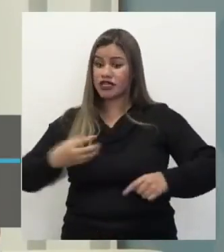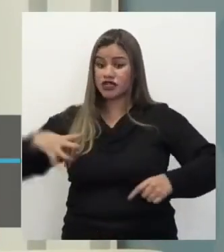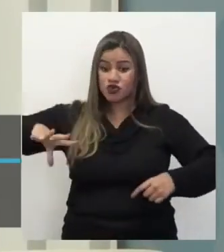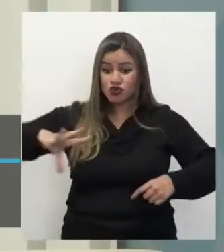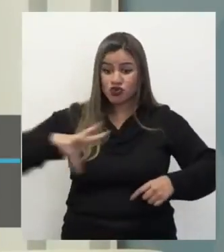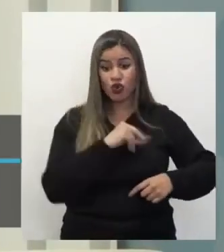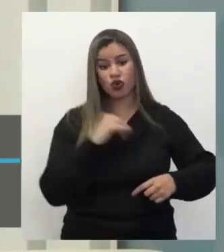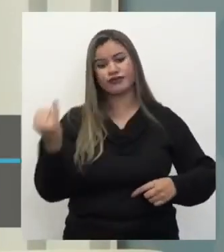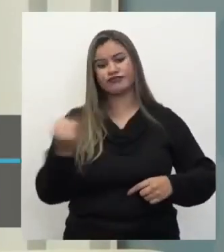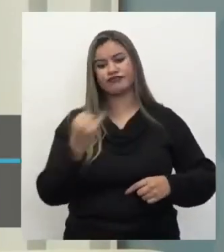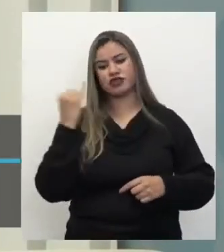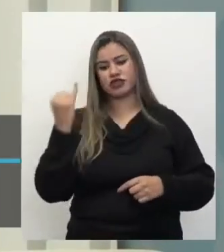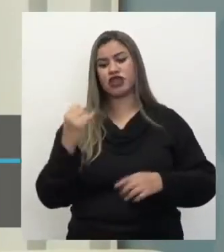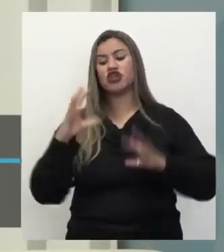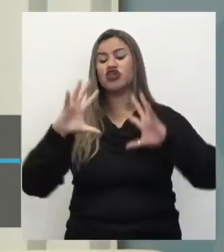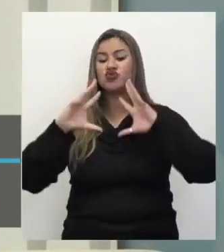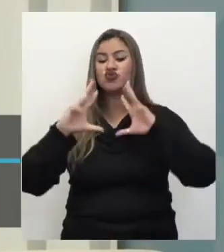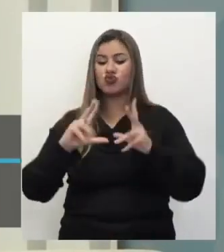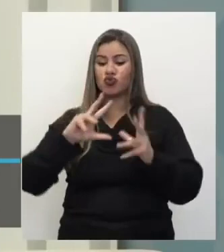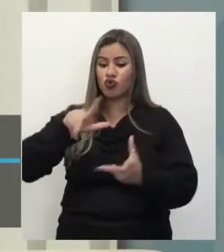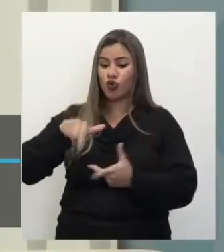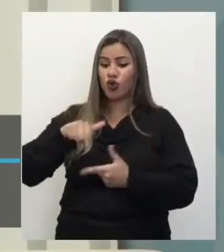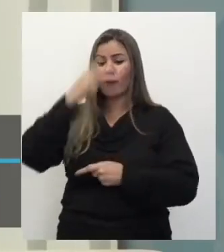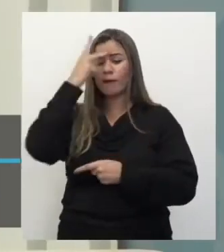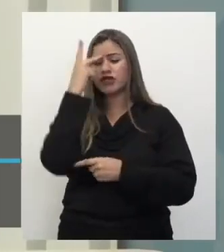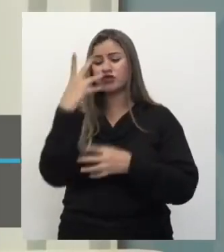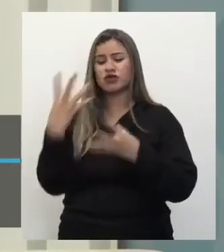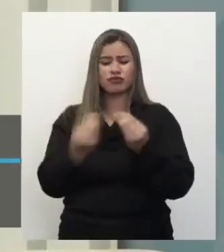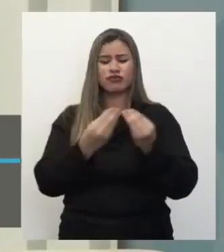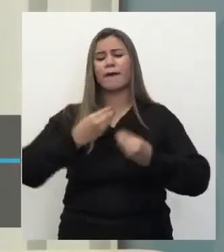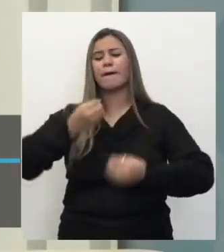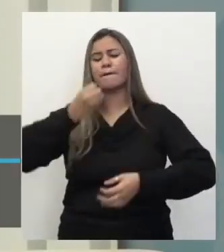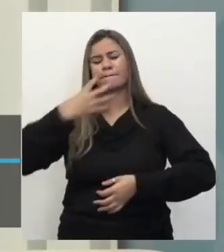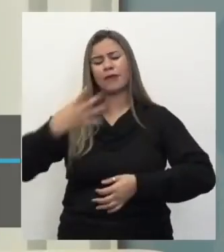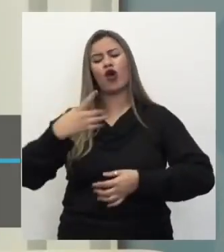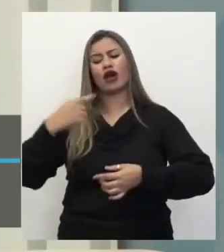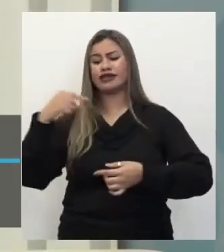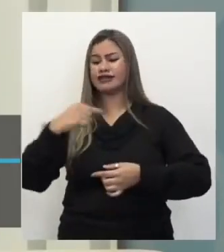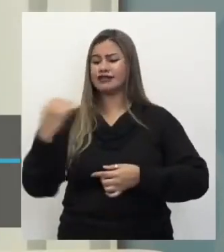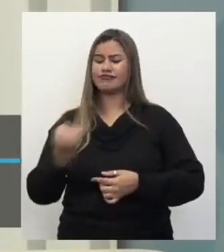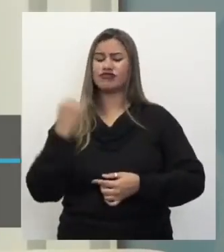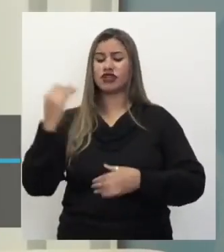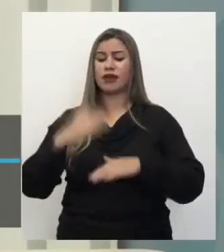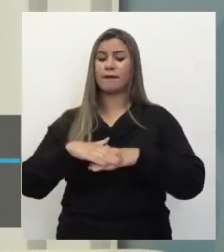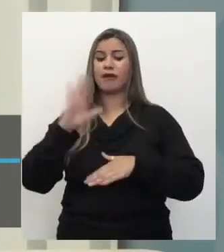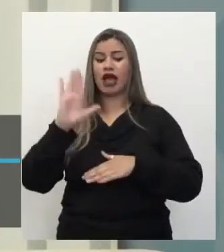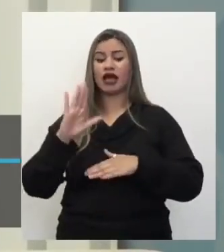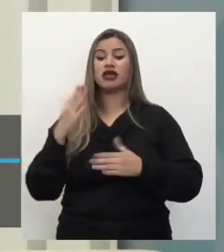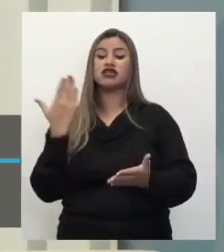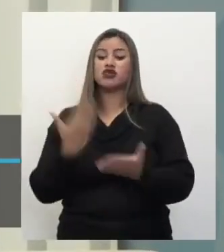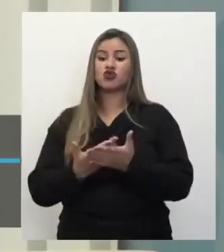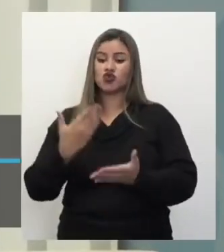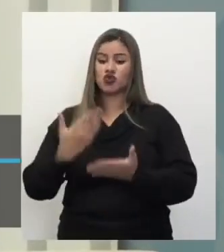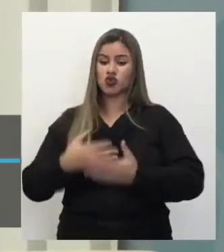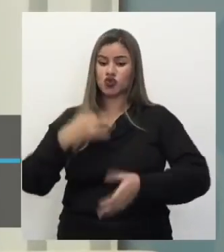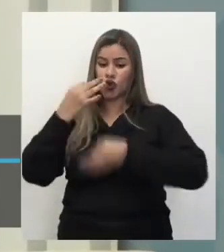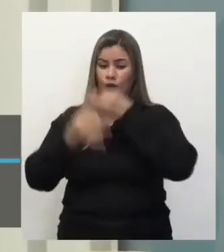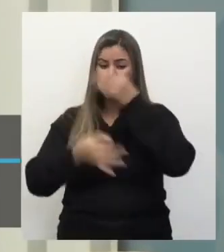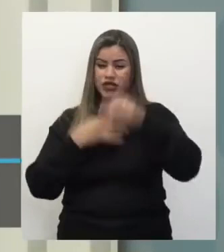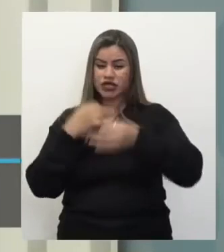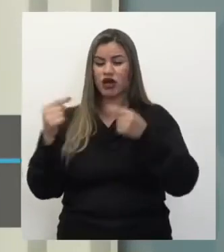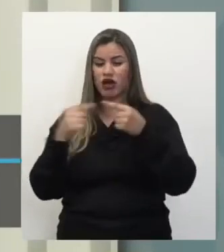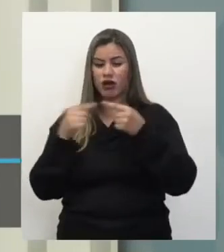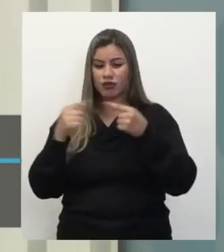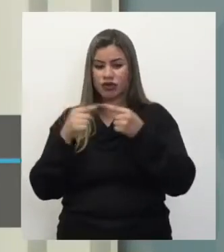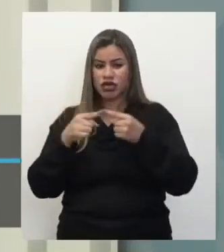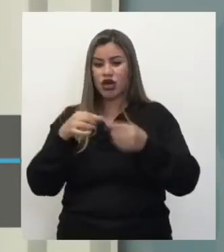mundo são pessoas boas e que se importam. E é isso, uma aula sobre opinião pressupõe você falar a sua